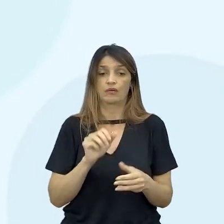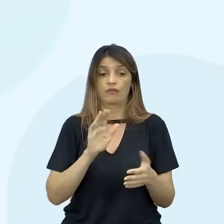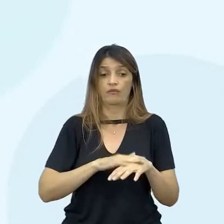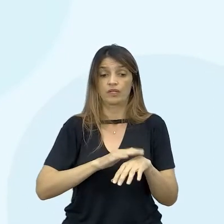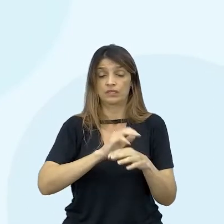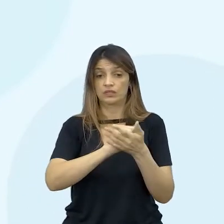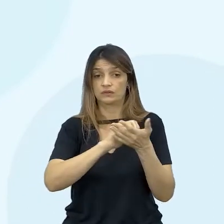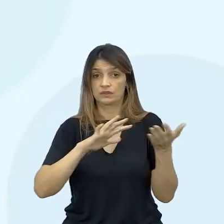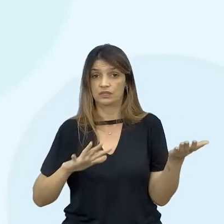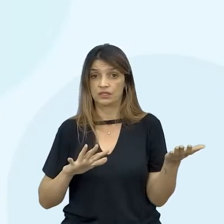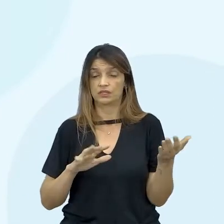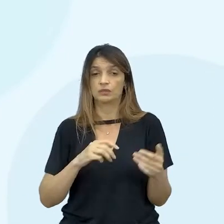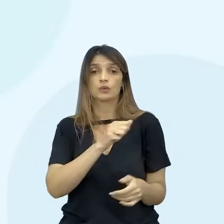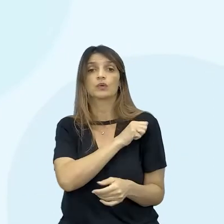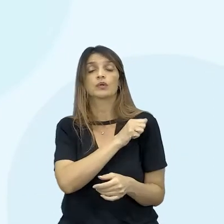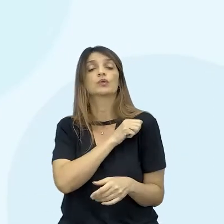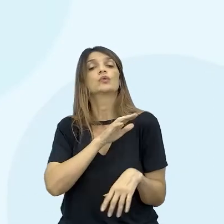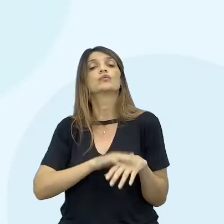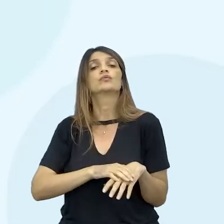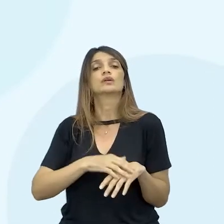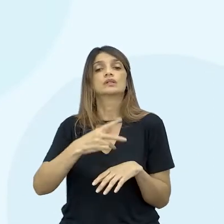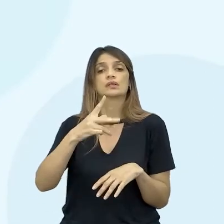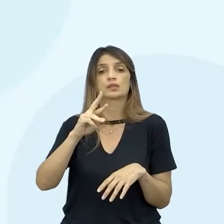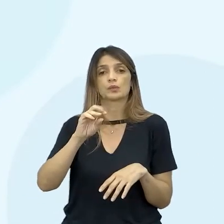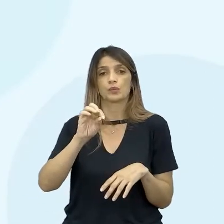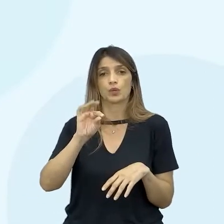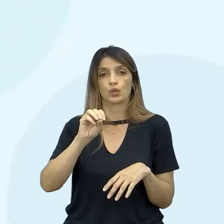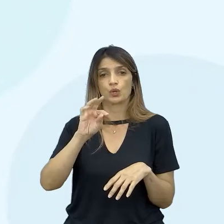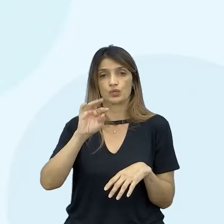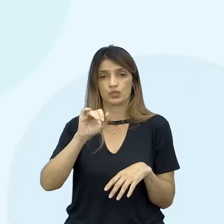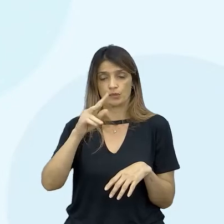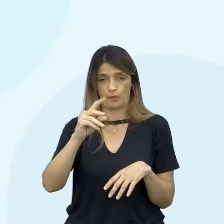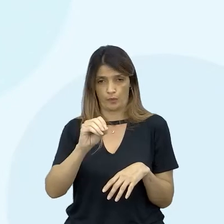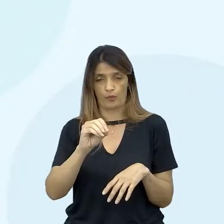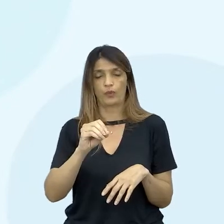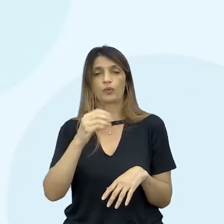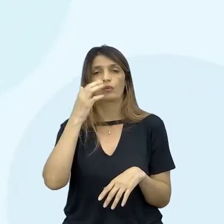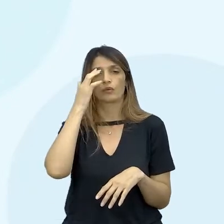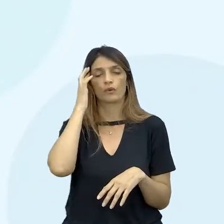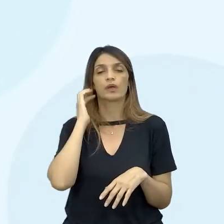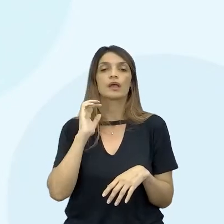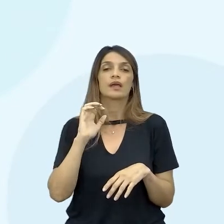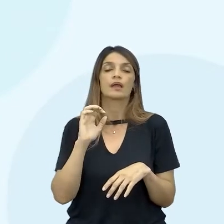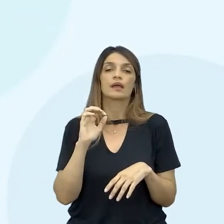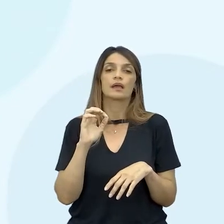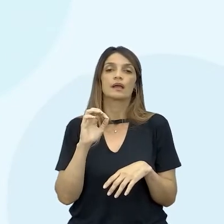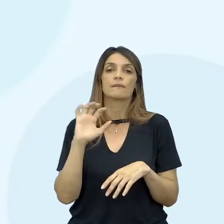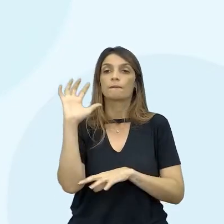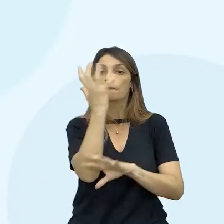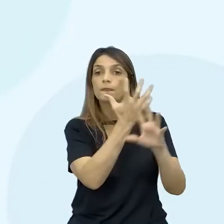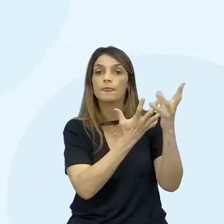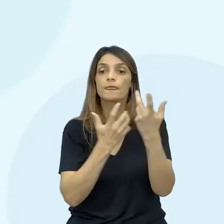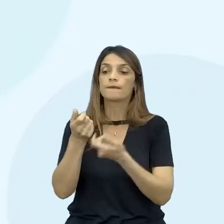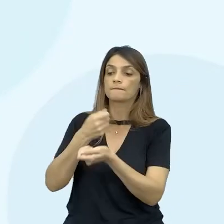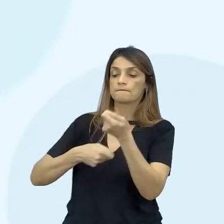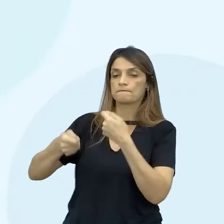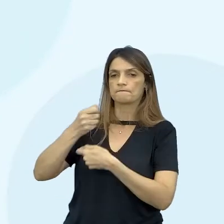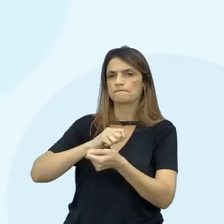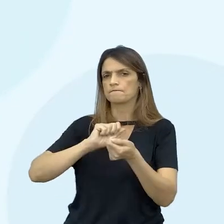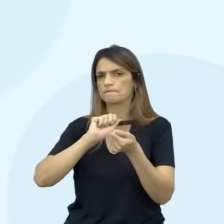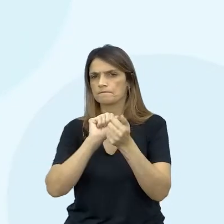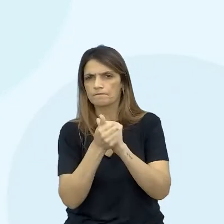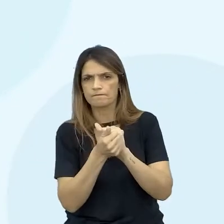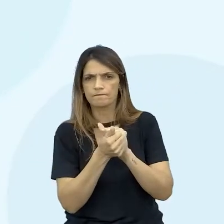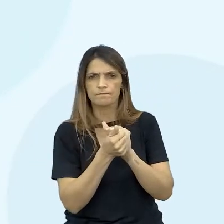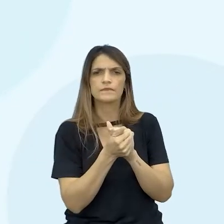os estudantes realizem um protótipo de zoneamento ecológico econômico, que foi o que nós falamos aqui no comecinho da aula, adaptado